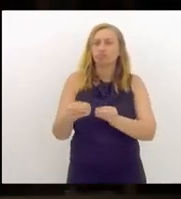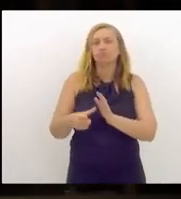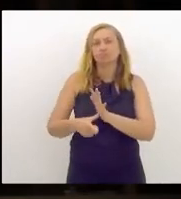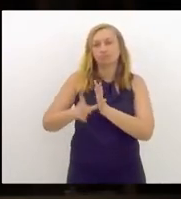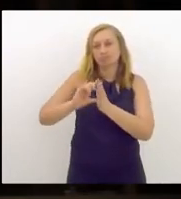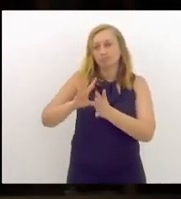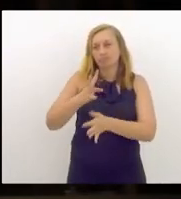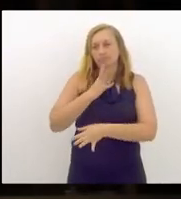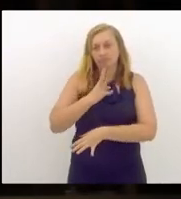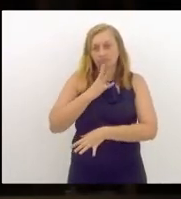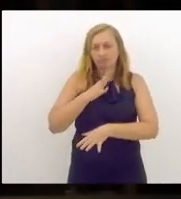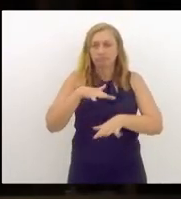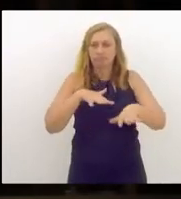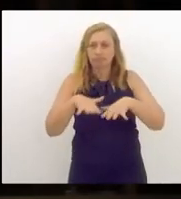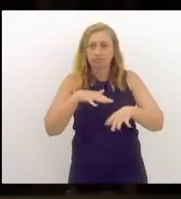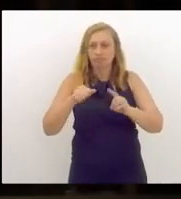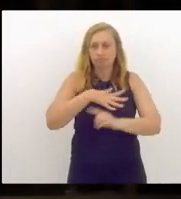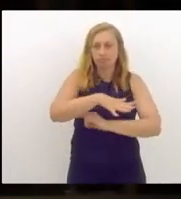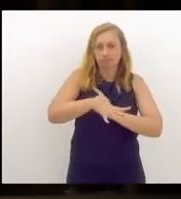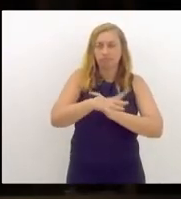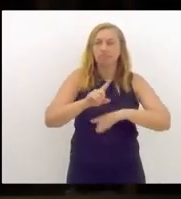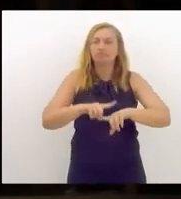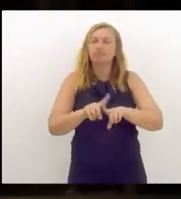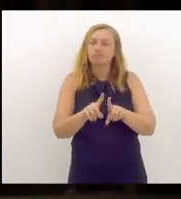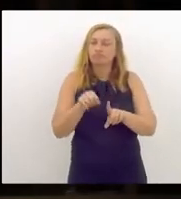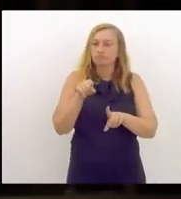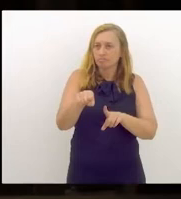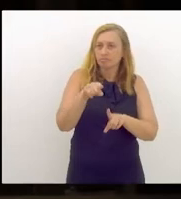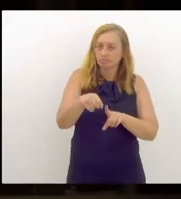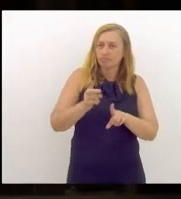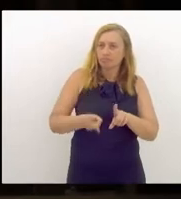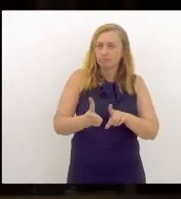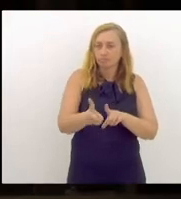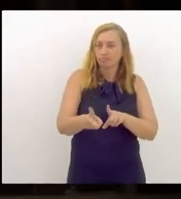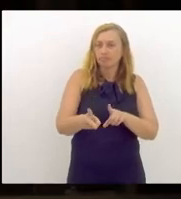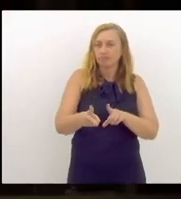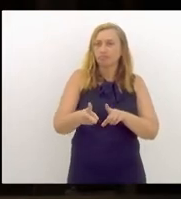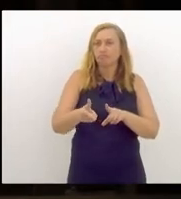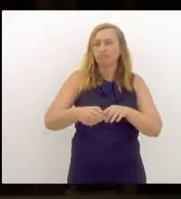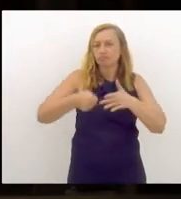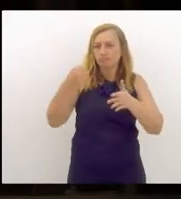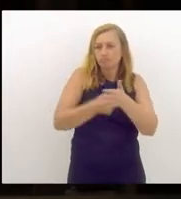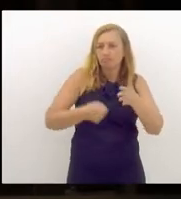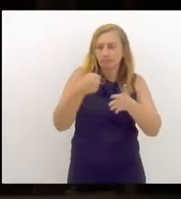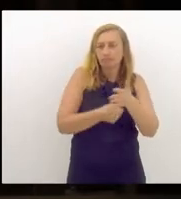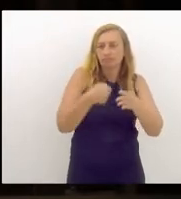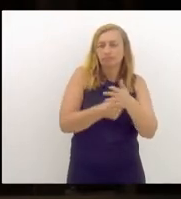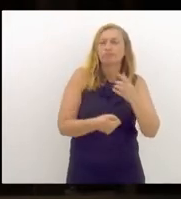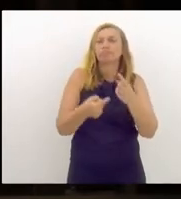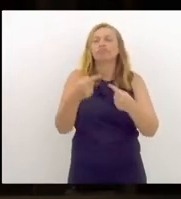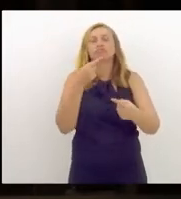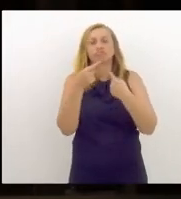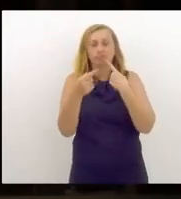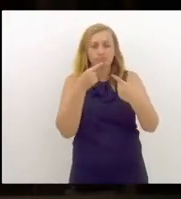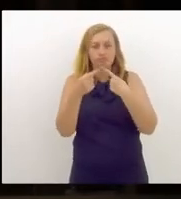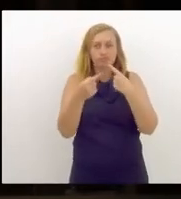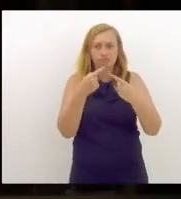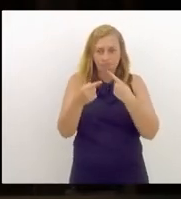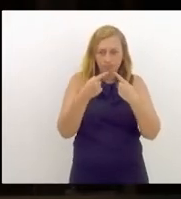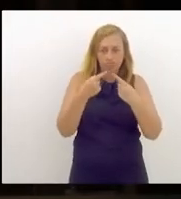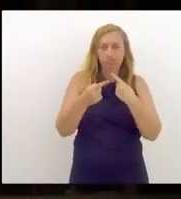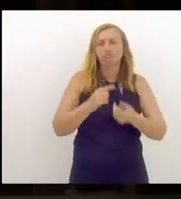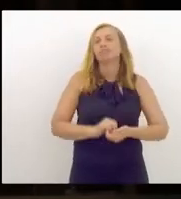né no movimento social Você sempre foi uma pessoa extremamente luta e também de muitos diálogo muita capacidade de diálogo